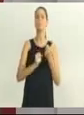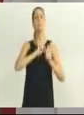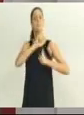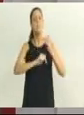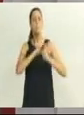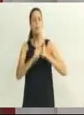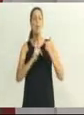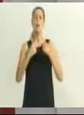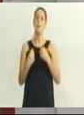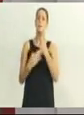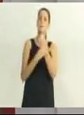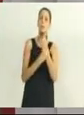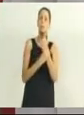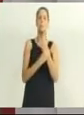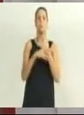Blumenau,